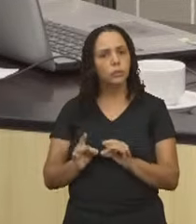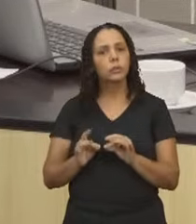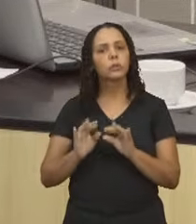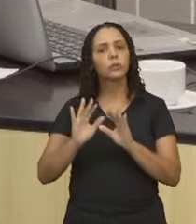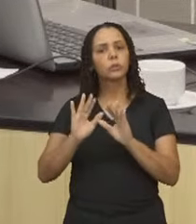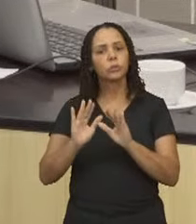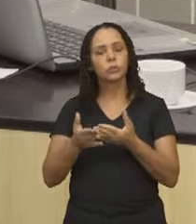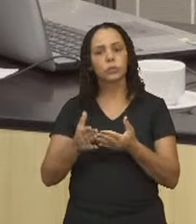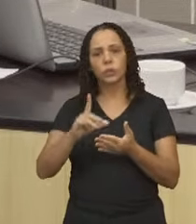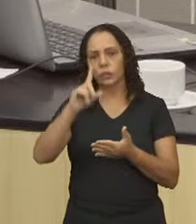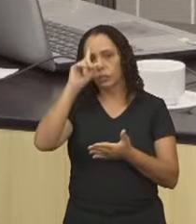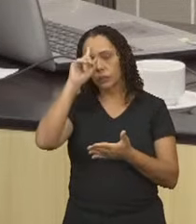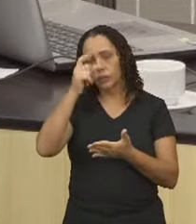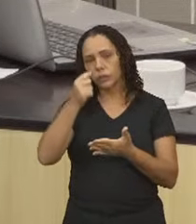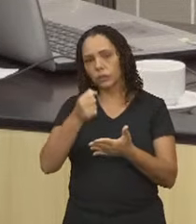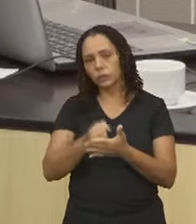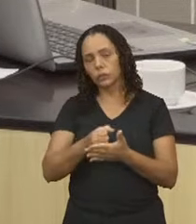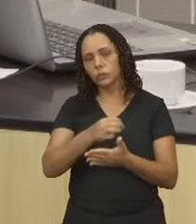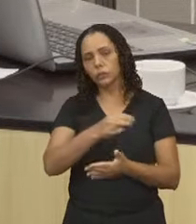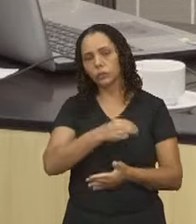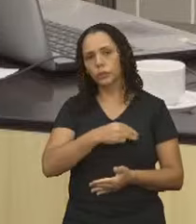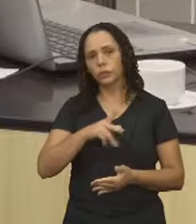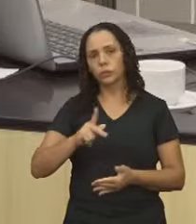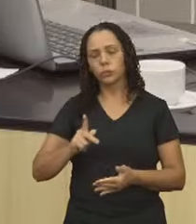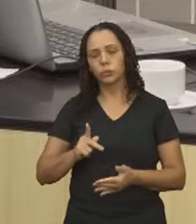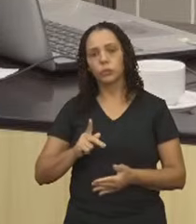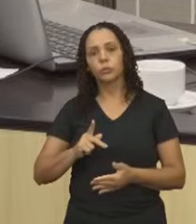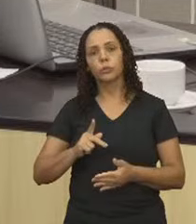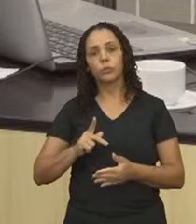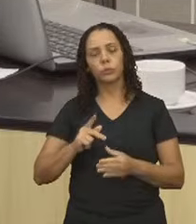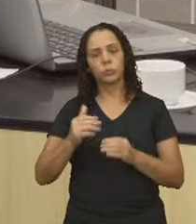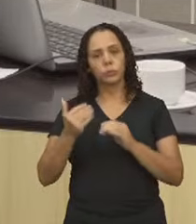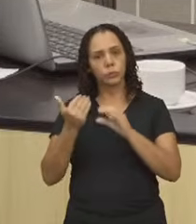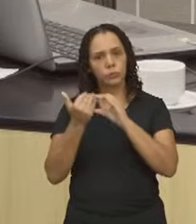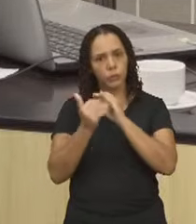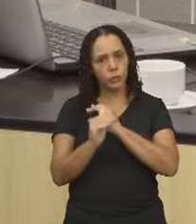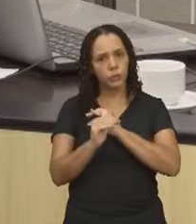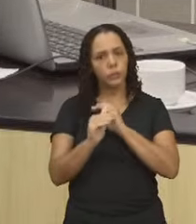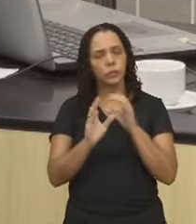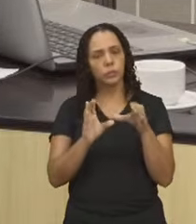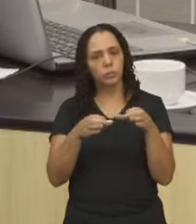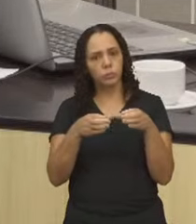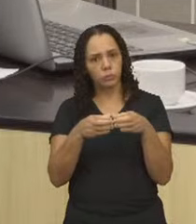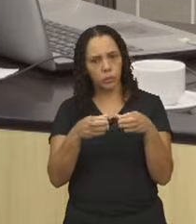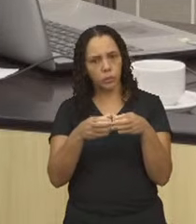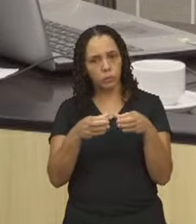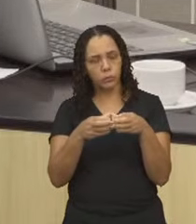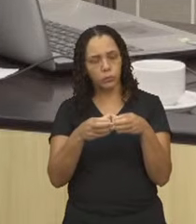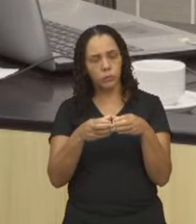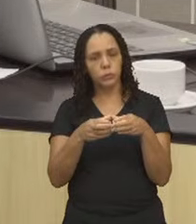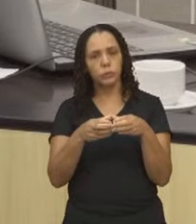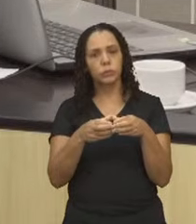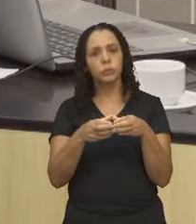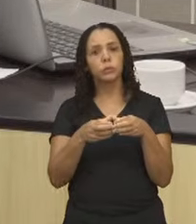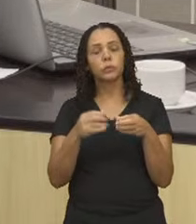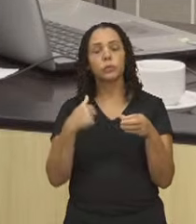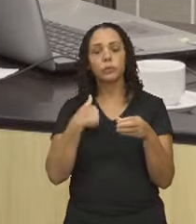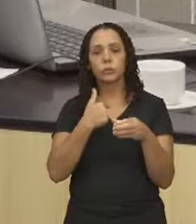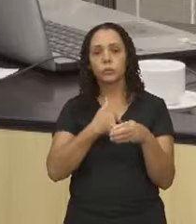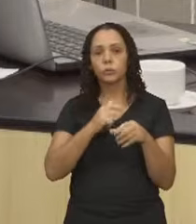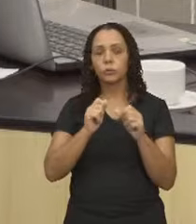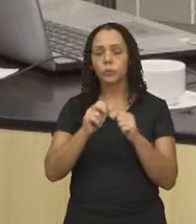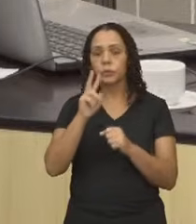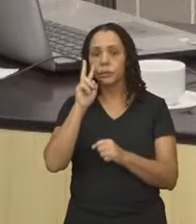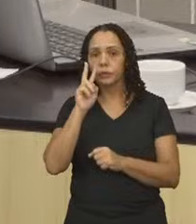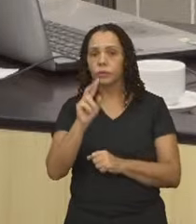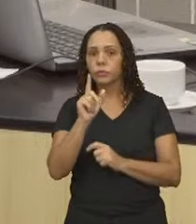a decisão do Ministério Público, a qual eu também coloquei no grupo em que nós temos em conjunto, para que nós possamos adiantar com isso e ver